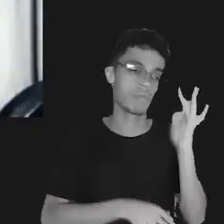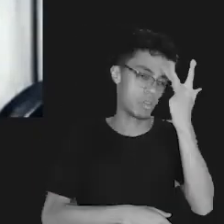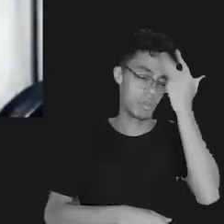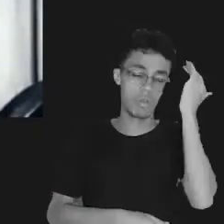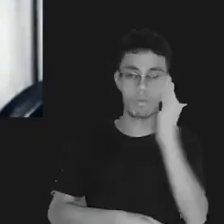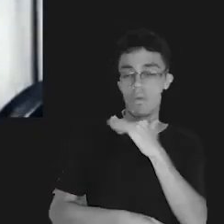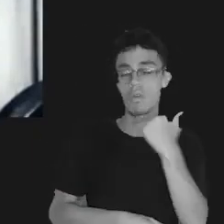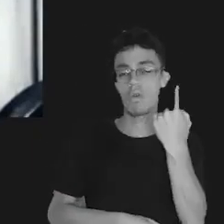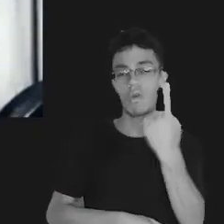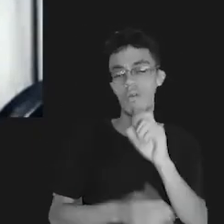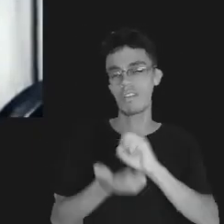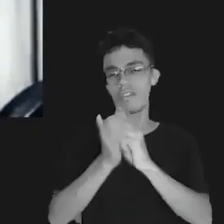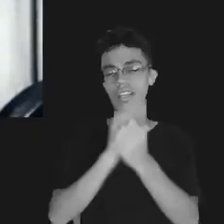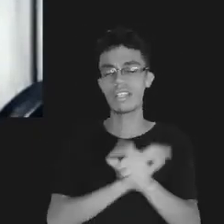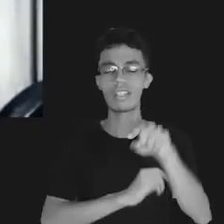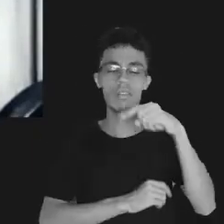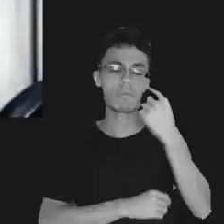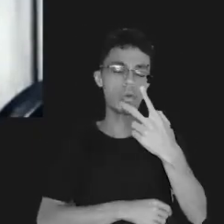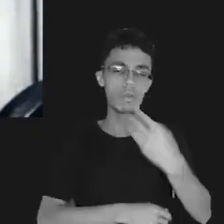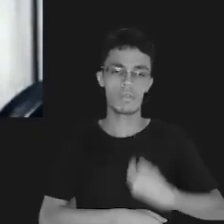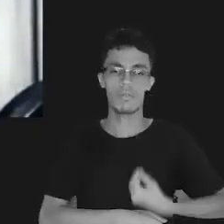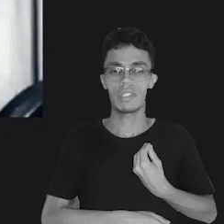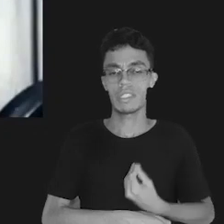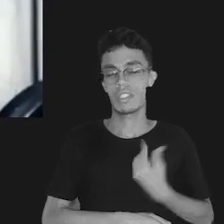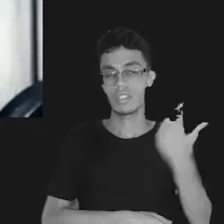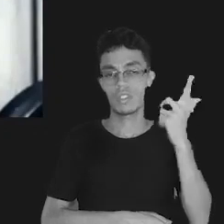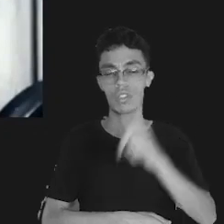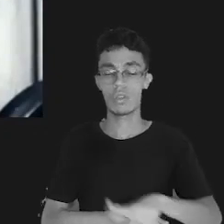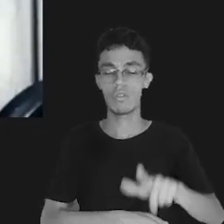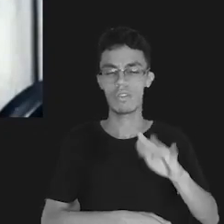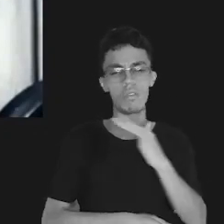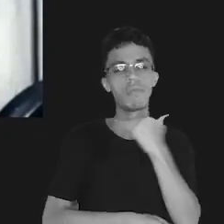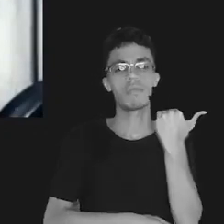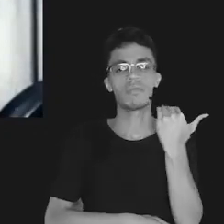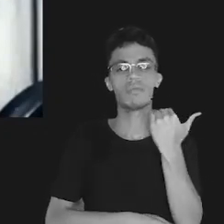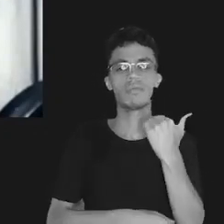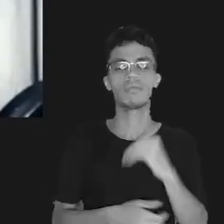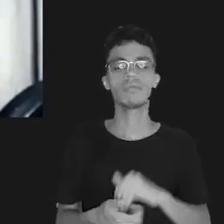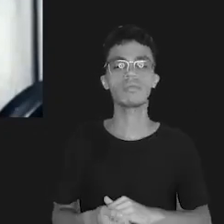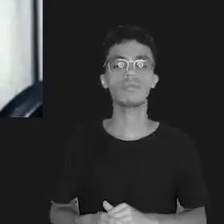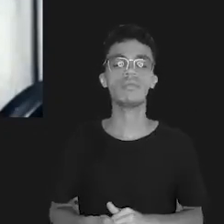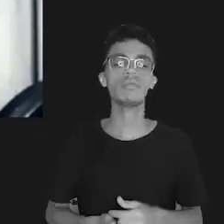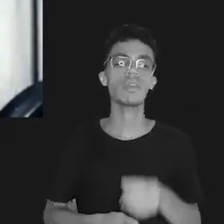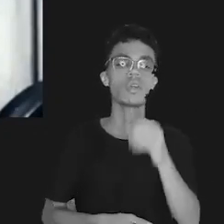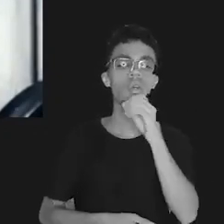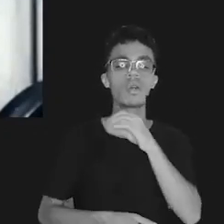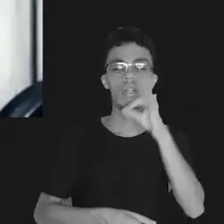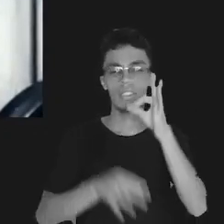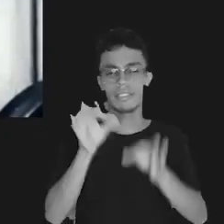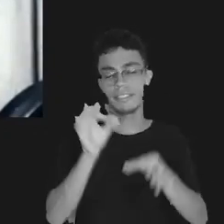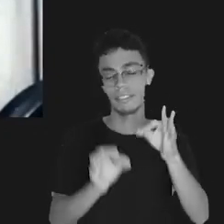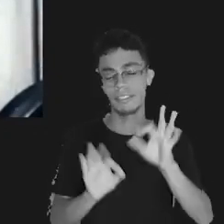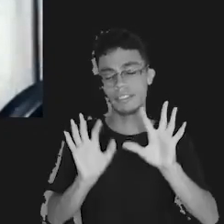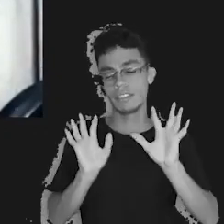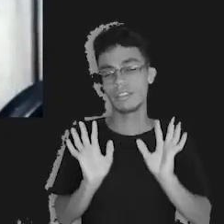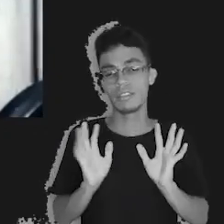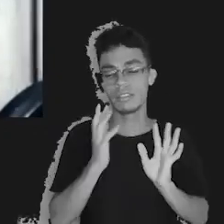uma vez, ainda que ressuscite, está morto. Juiz jovem indiferente à